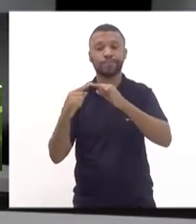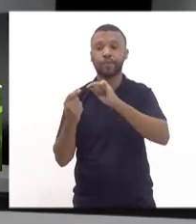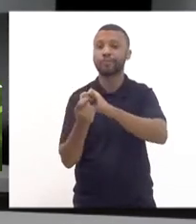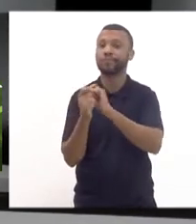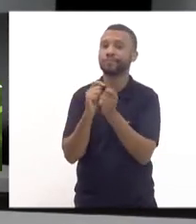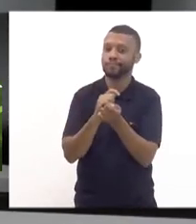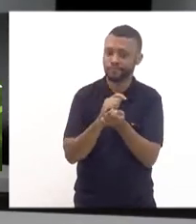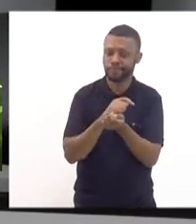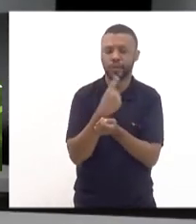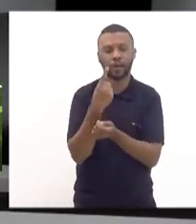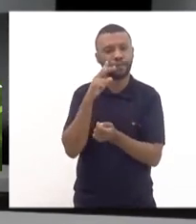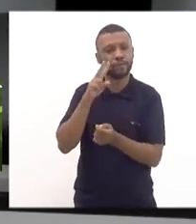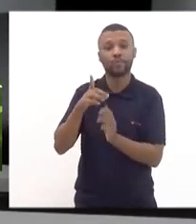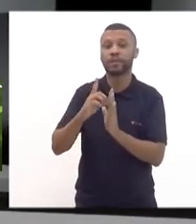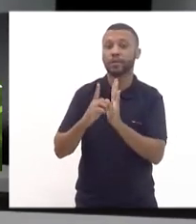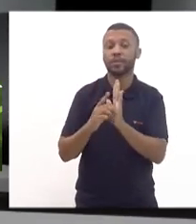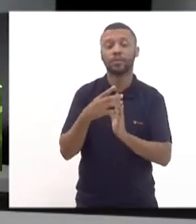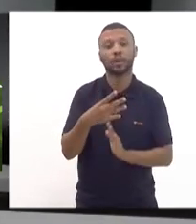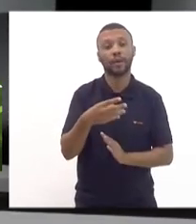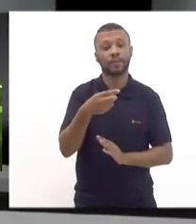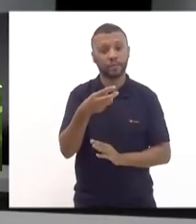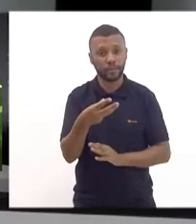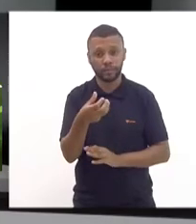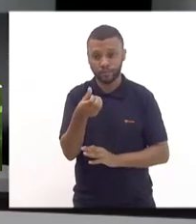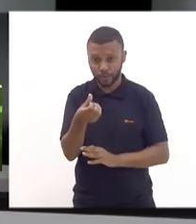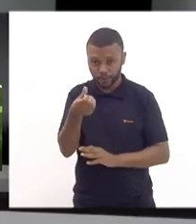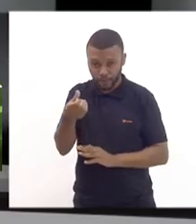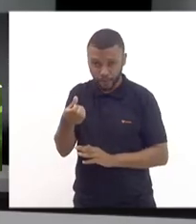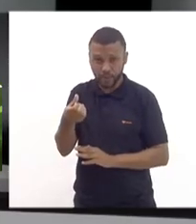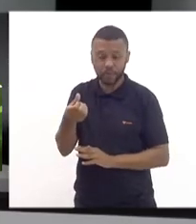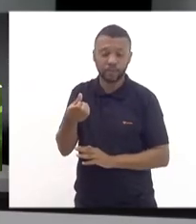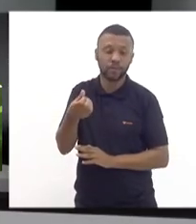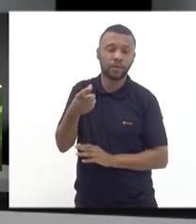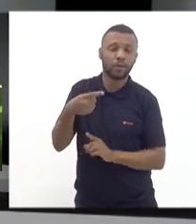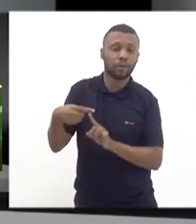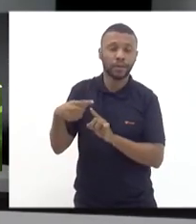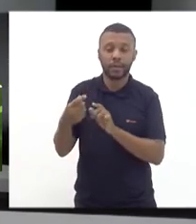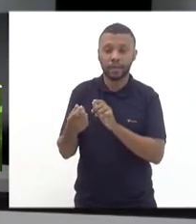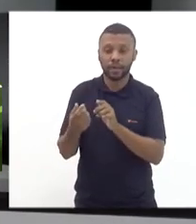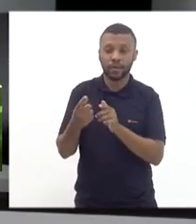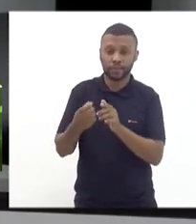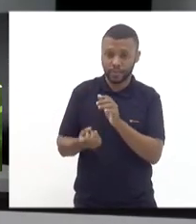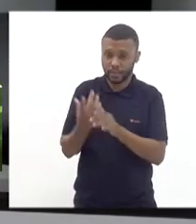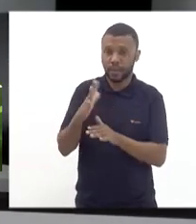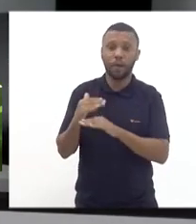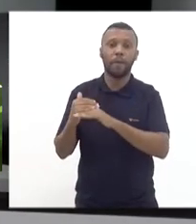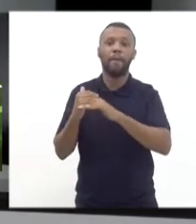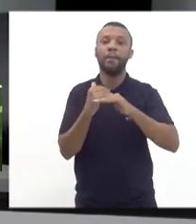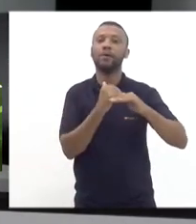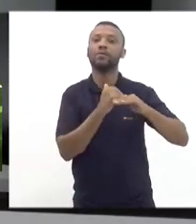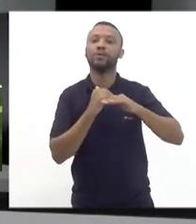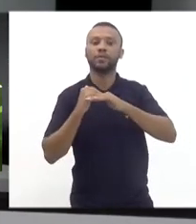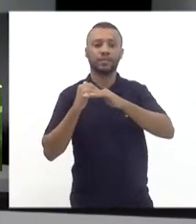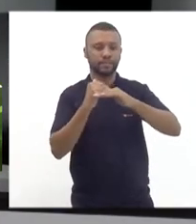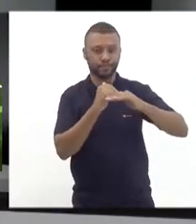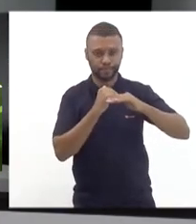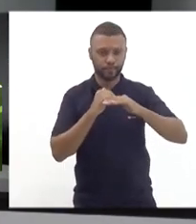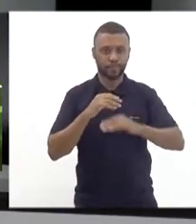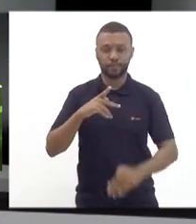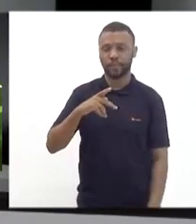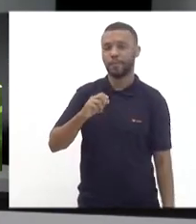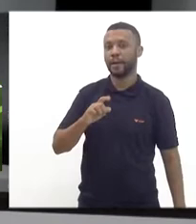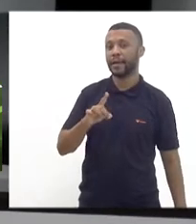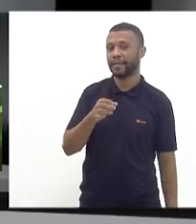decreto 46.366, porque cria uma certa padronização. Apresentando o relatório de